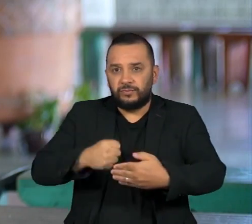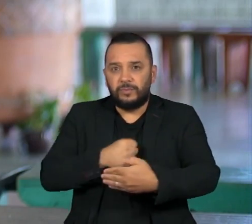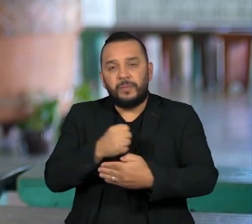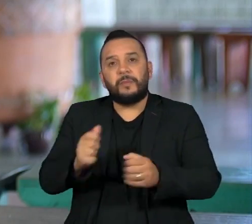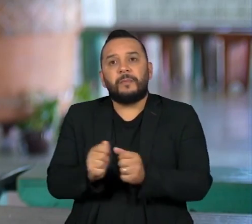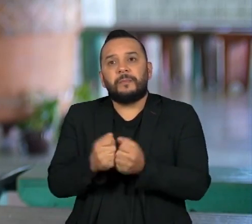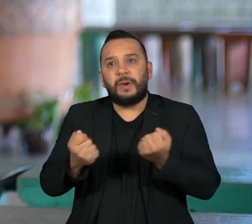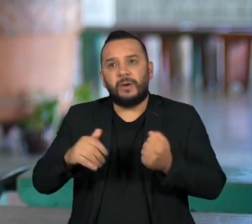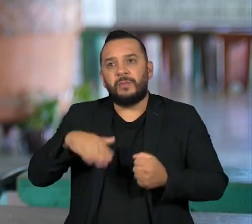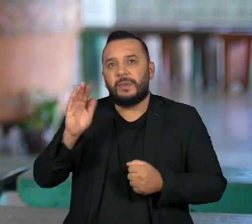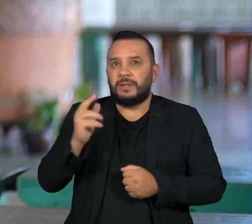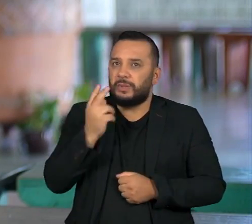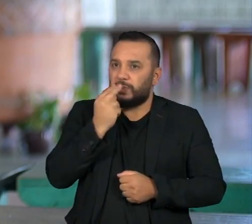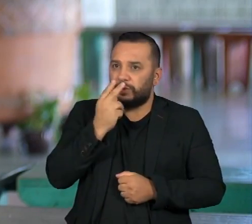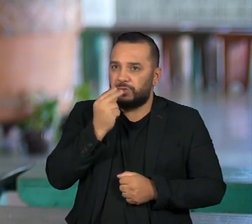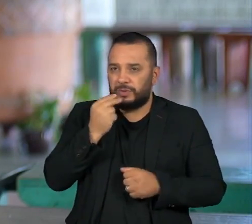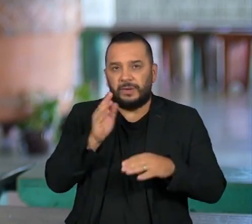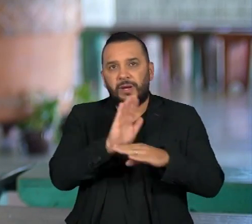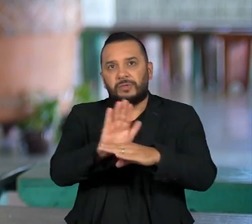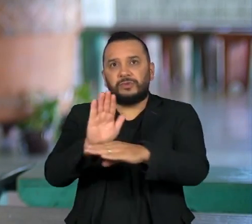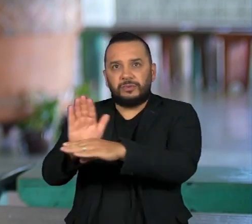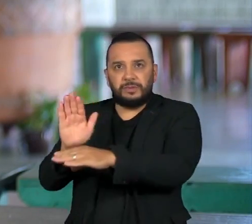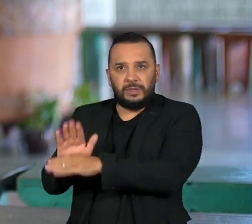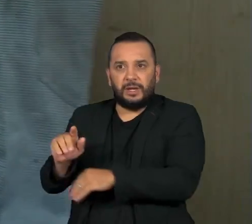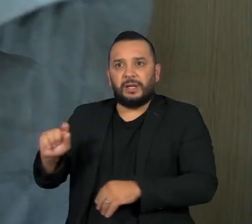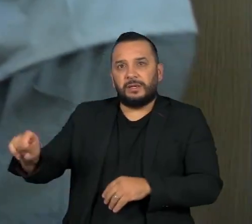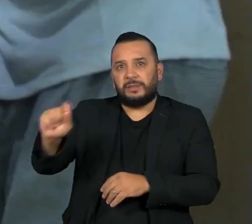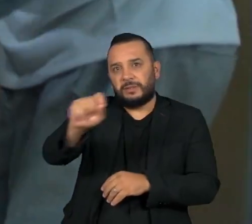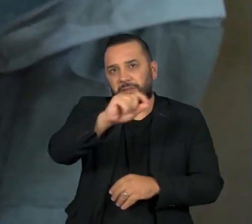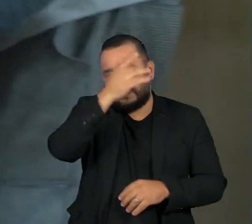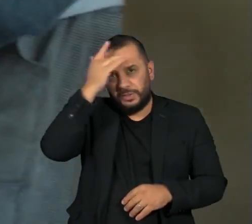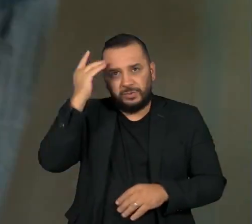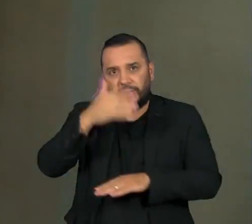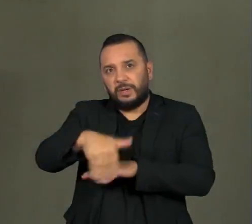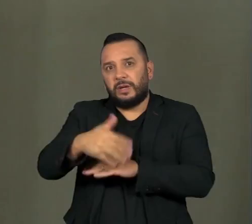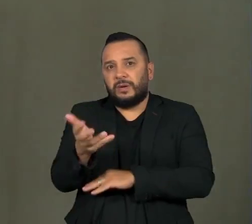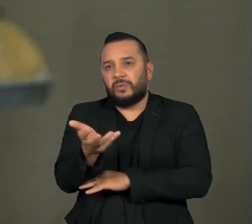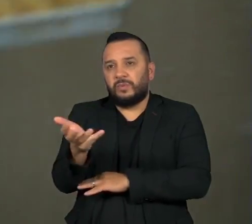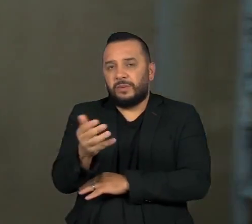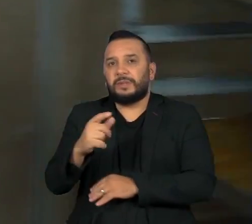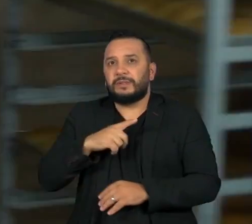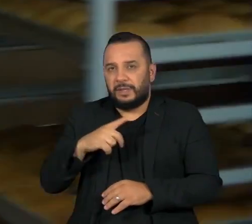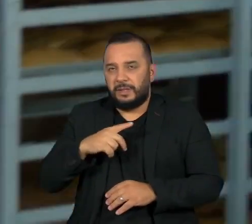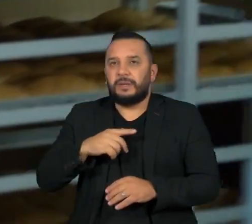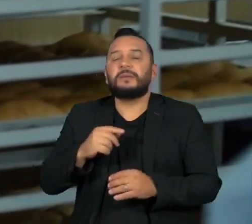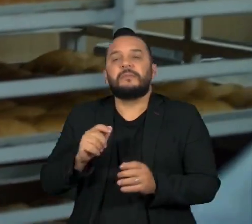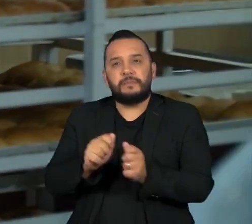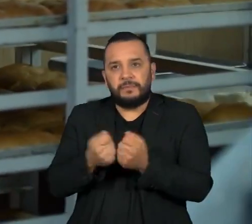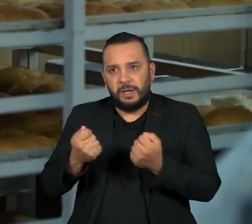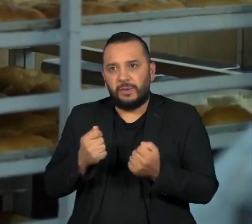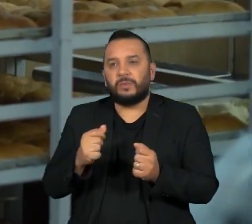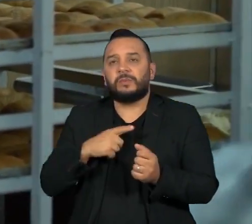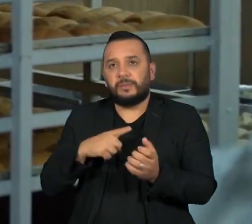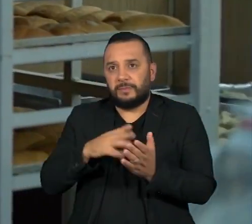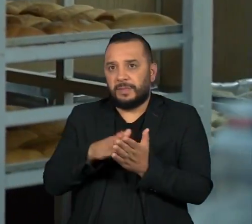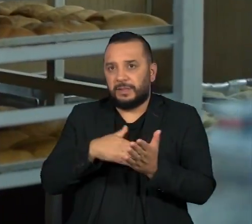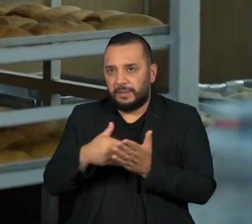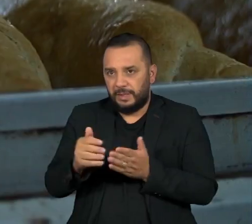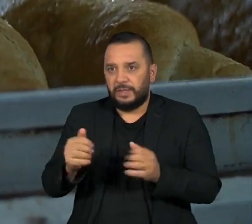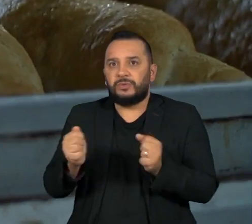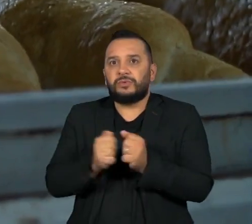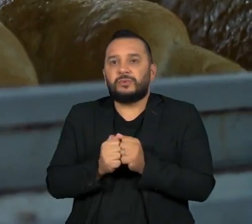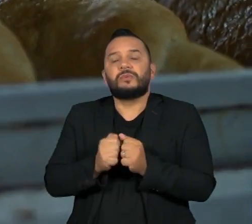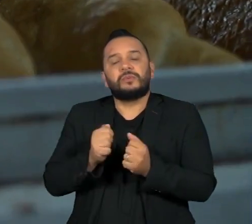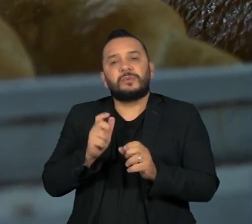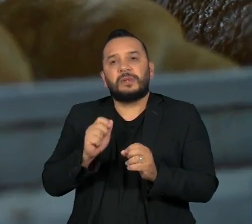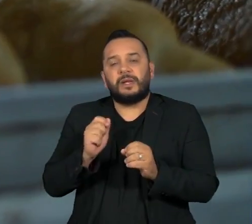mais nutritivos para quem está com déficit alimentar. Então, o nosso pão vai manteiga. Hoje, por exemplo, é um pão com banana. Alguns